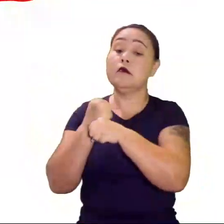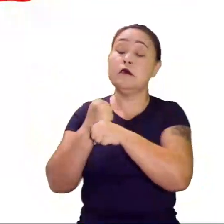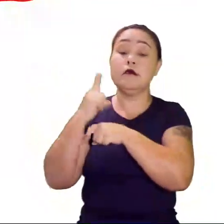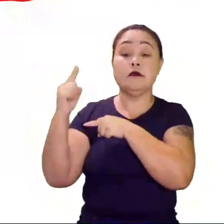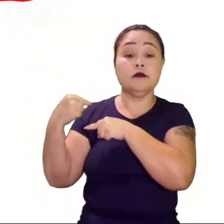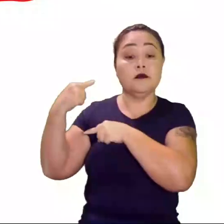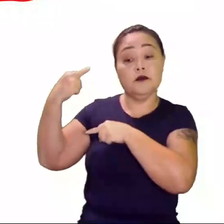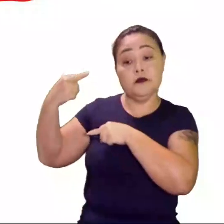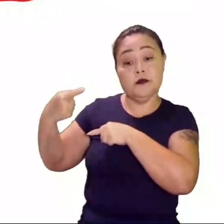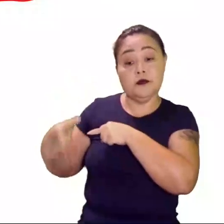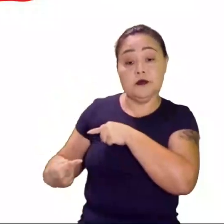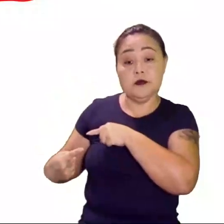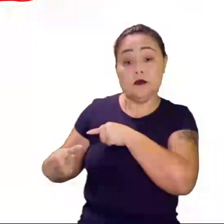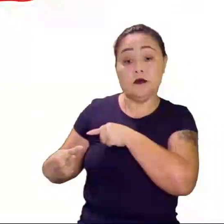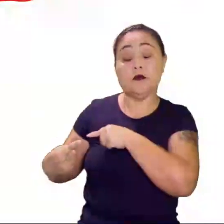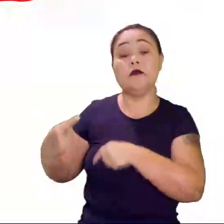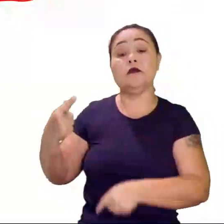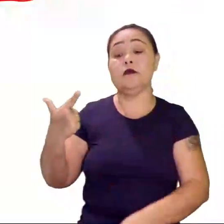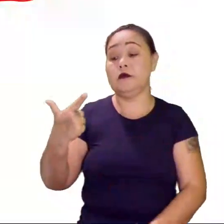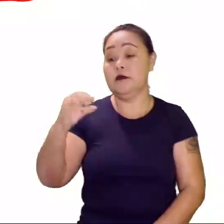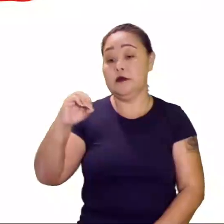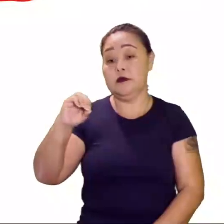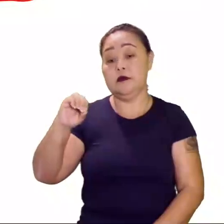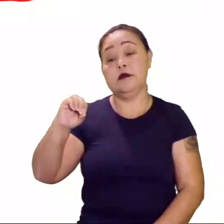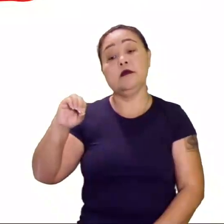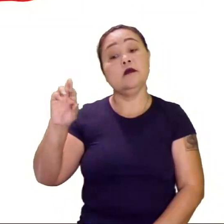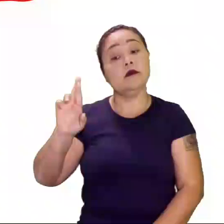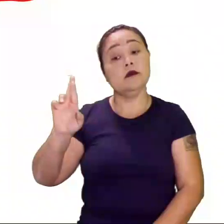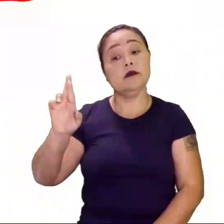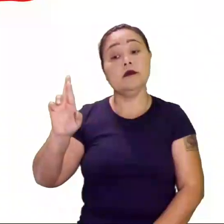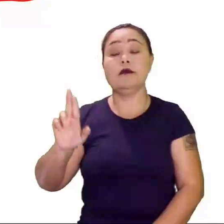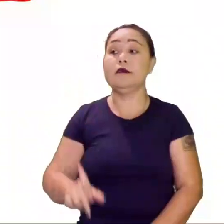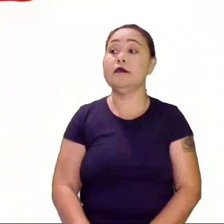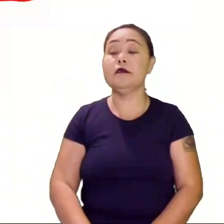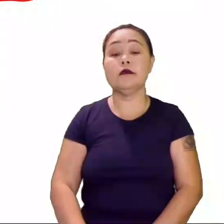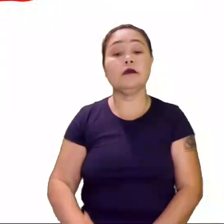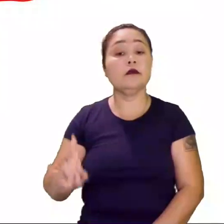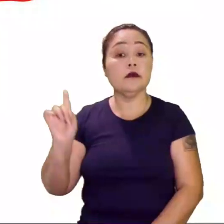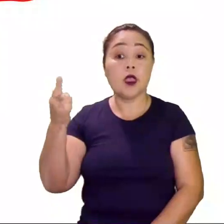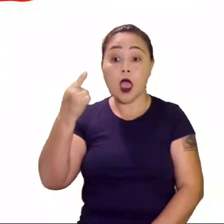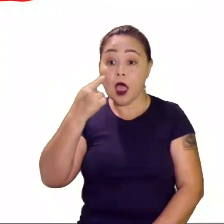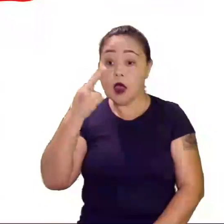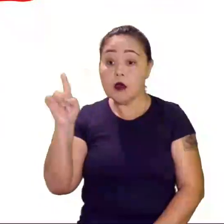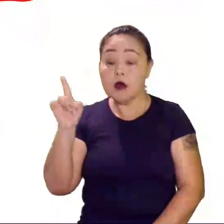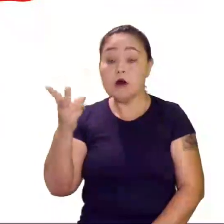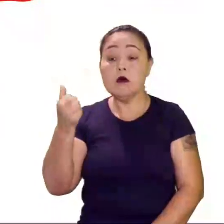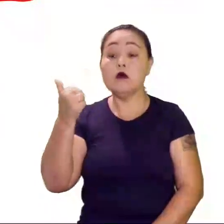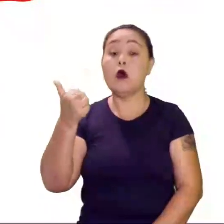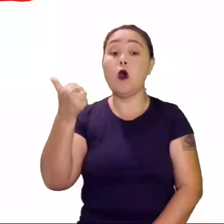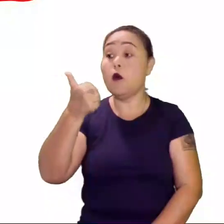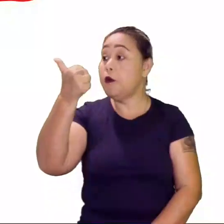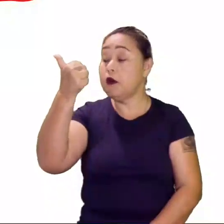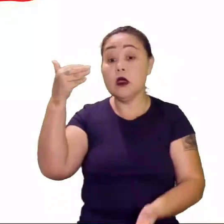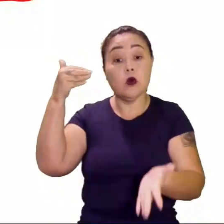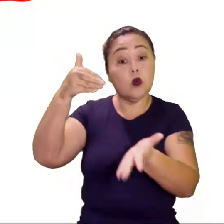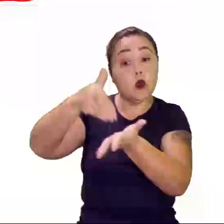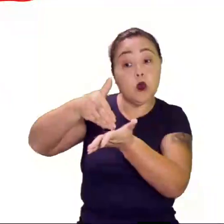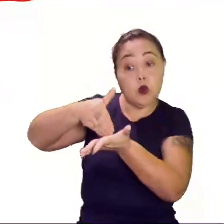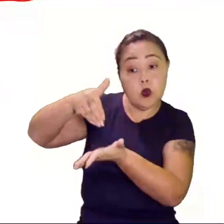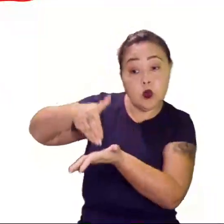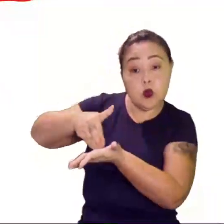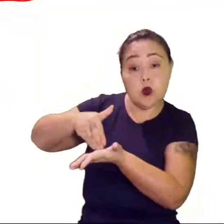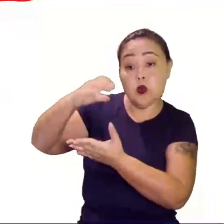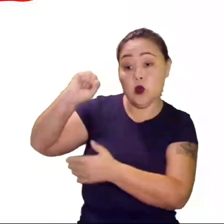mundo aqui, a gente tem um total de R$20. É só perceber aqui também o seguinte, o primeiro com o último dá 8.